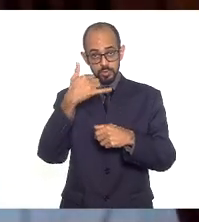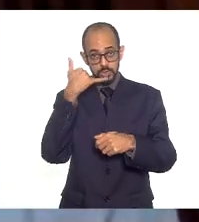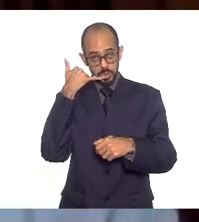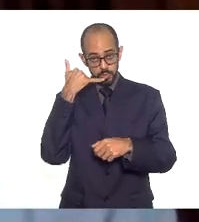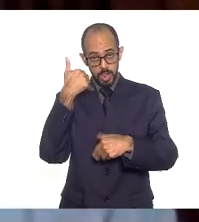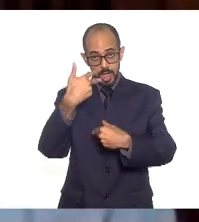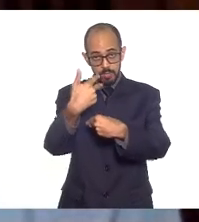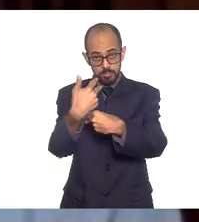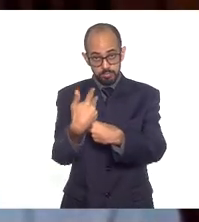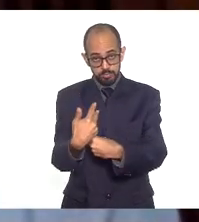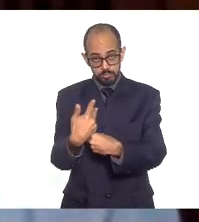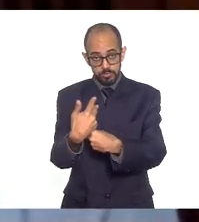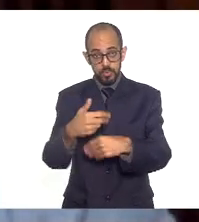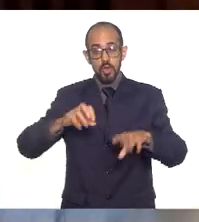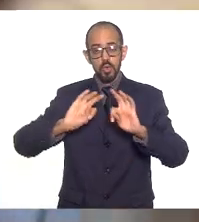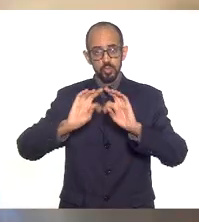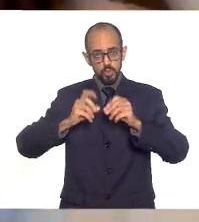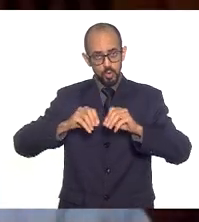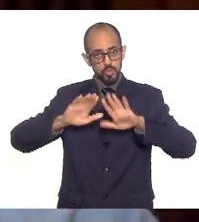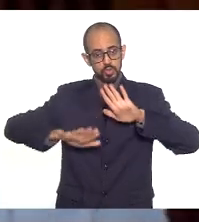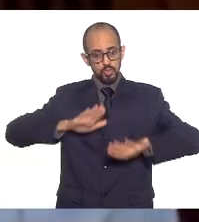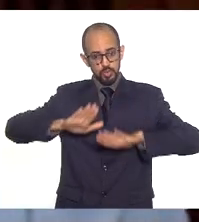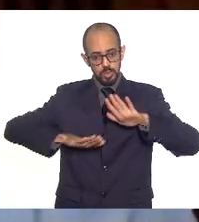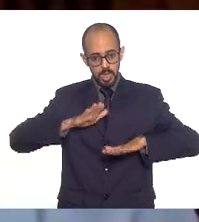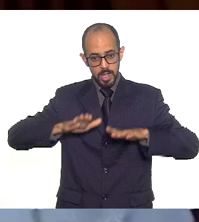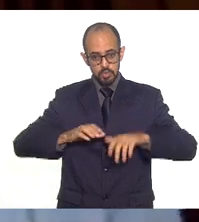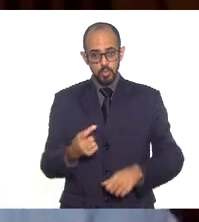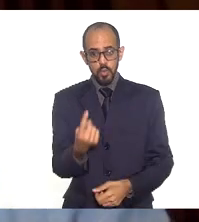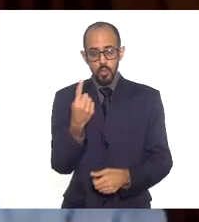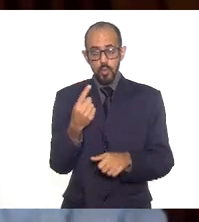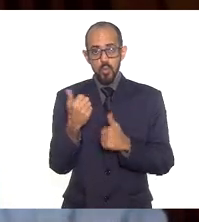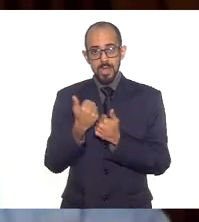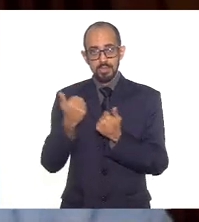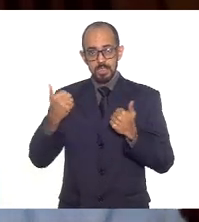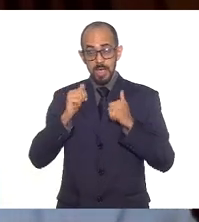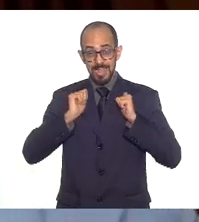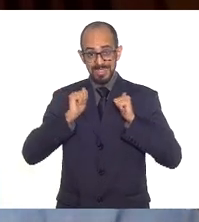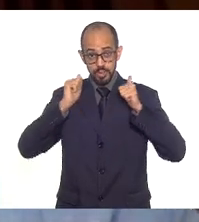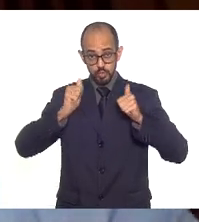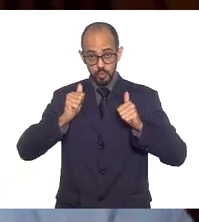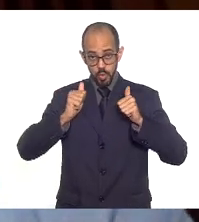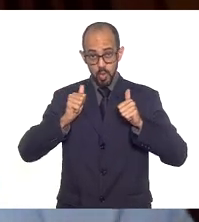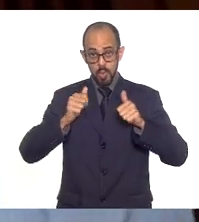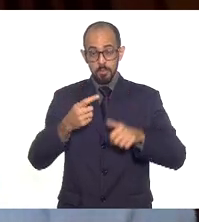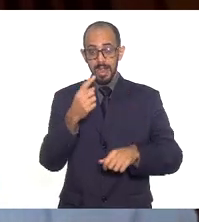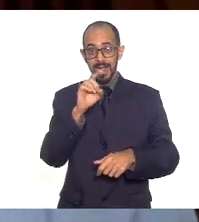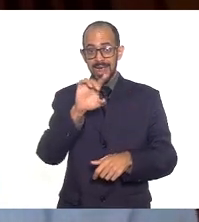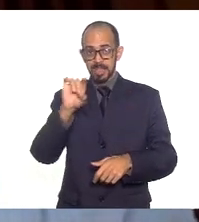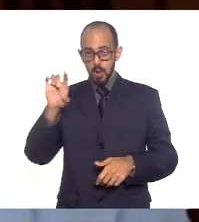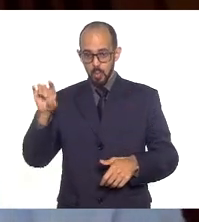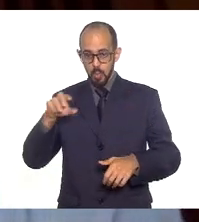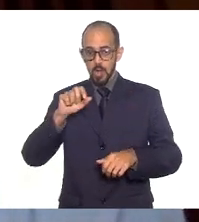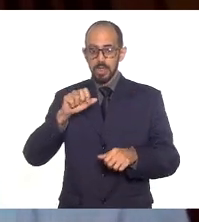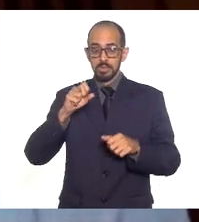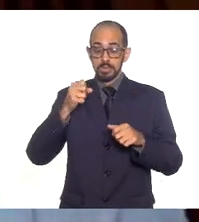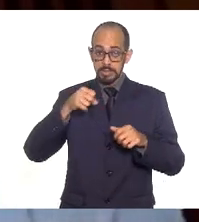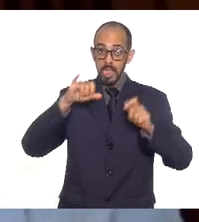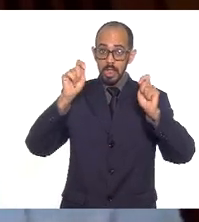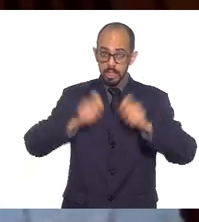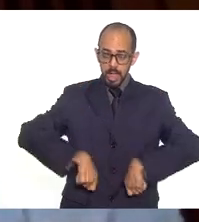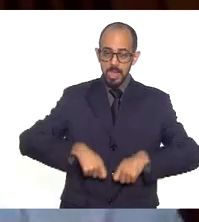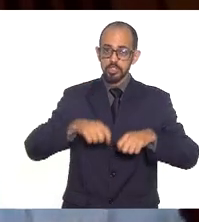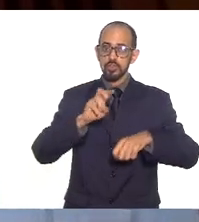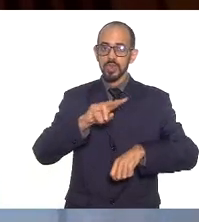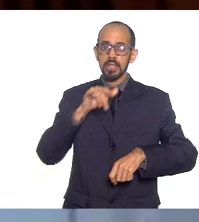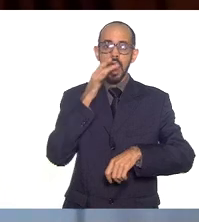com todos os cuidados, um assessor para cada um, quem puder, nós estaremos ao vivo na sala da